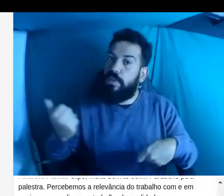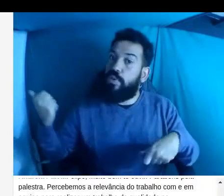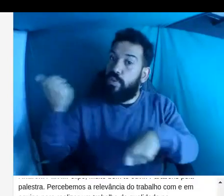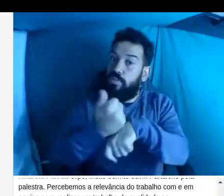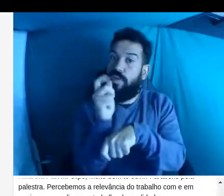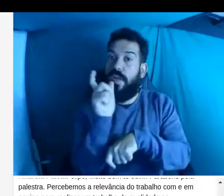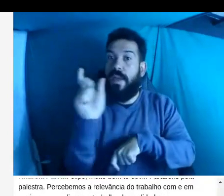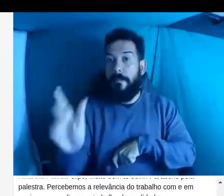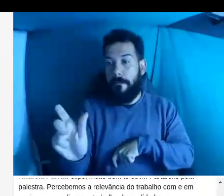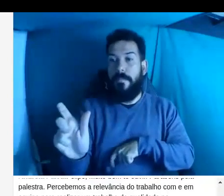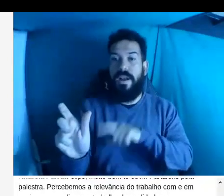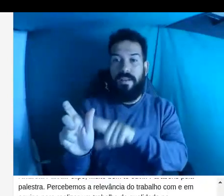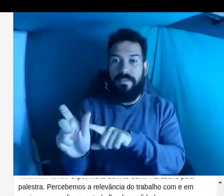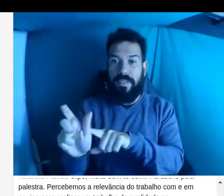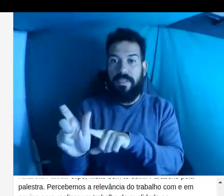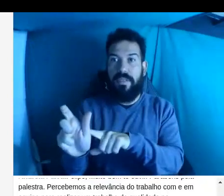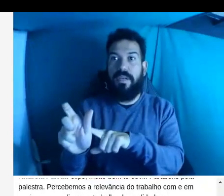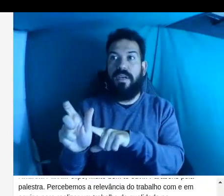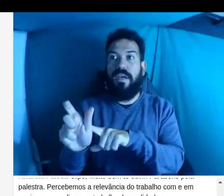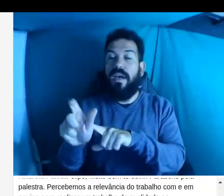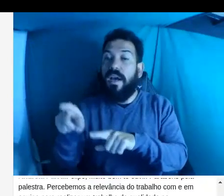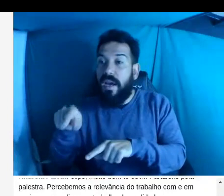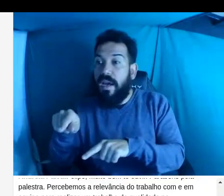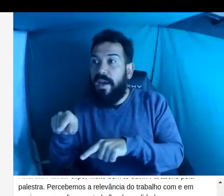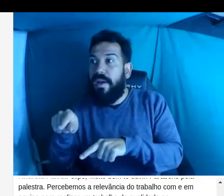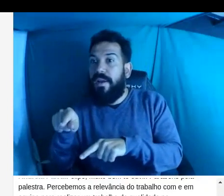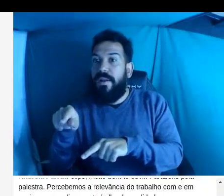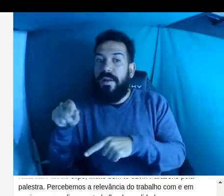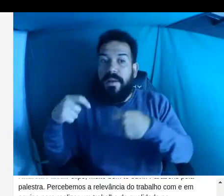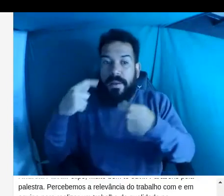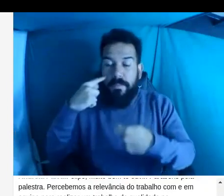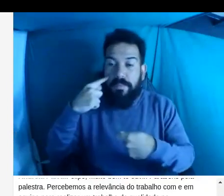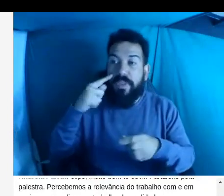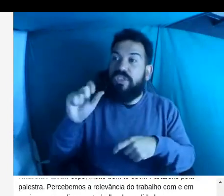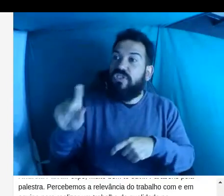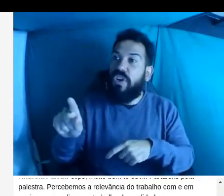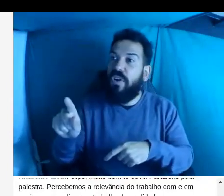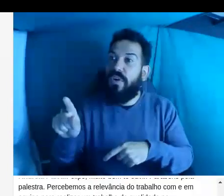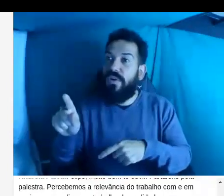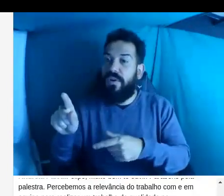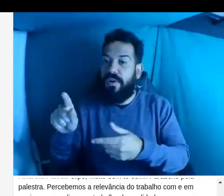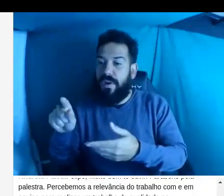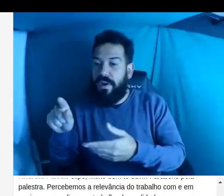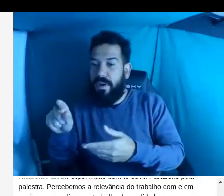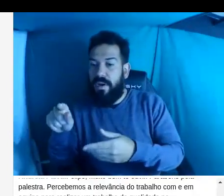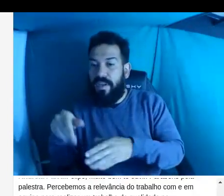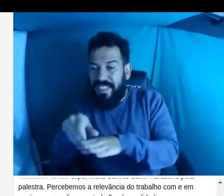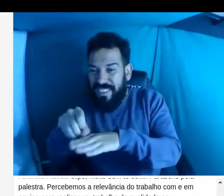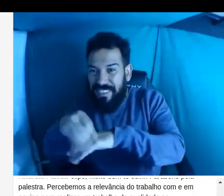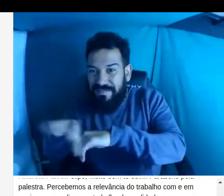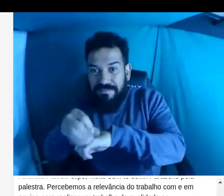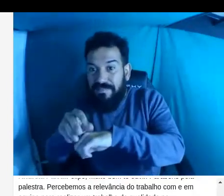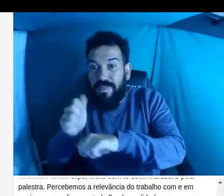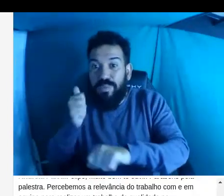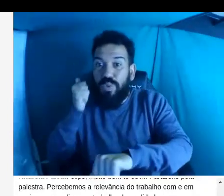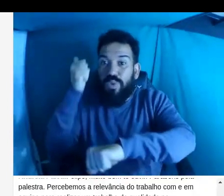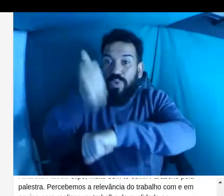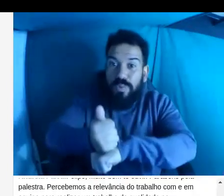de que participação deve haver. E claro que nessa construção da norma técnica, chamarem